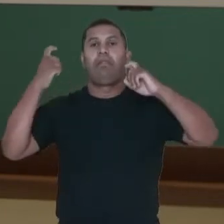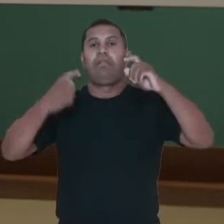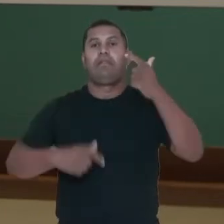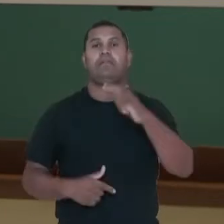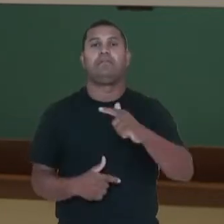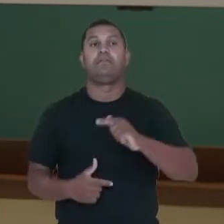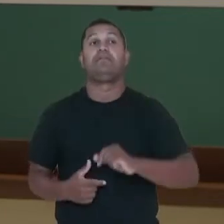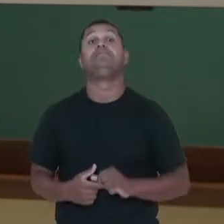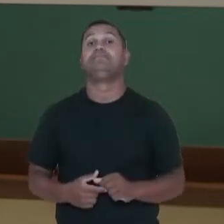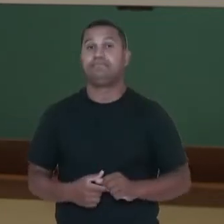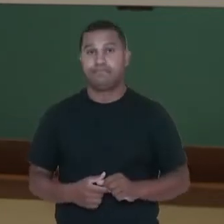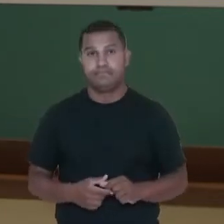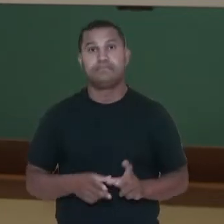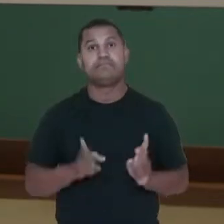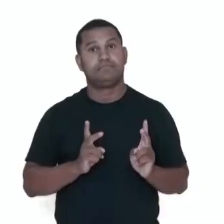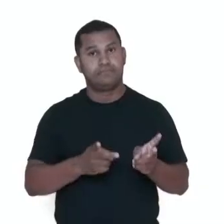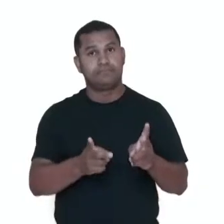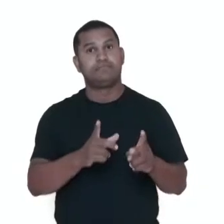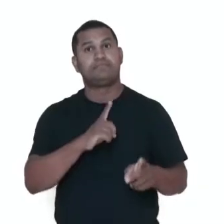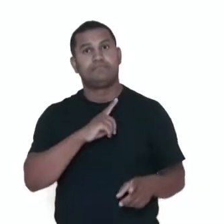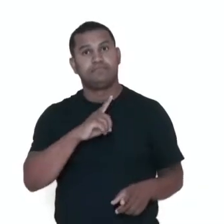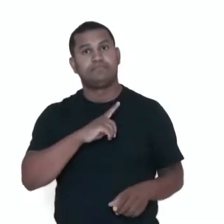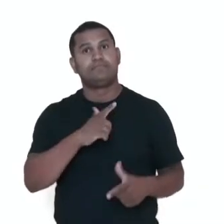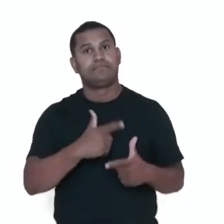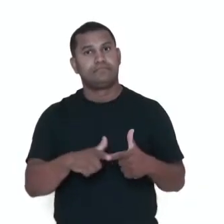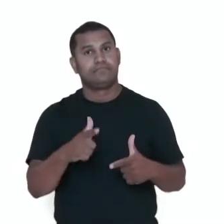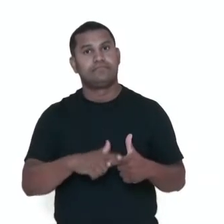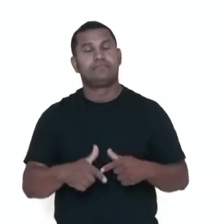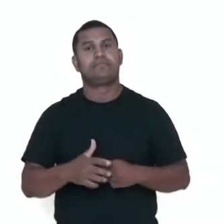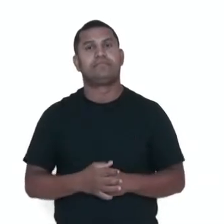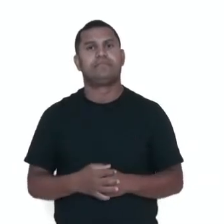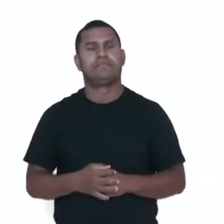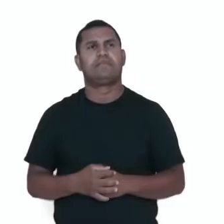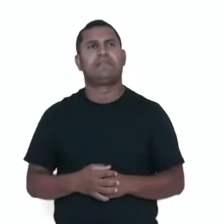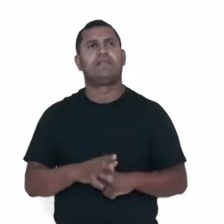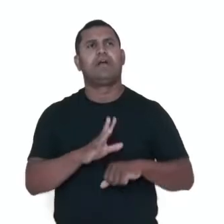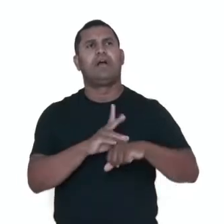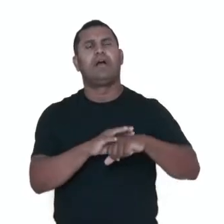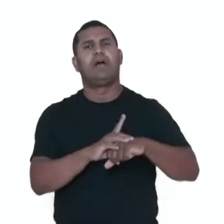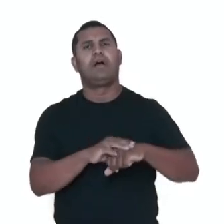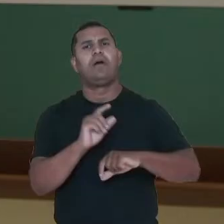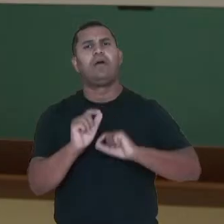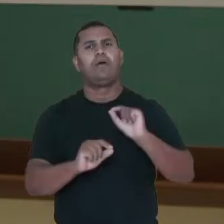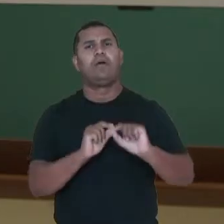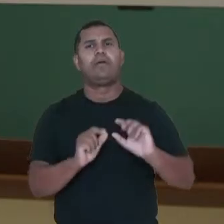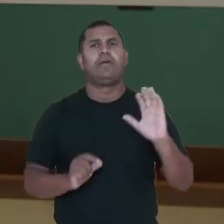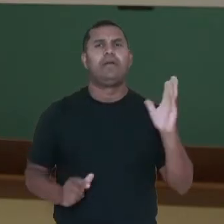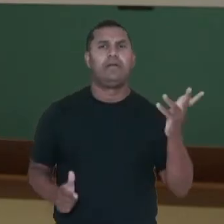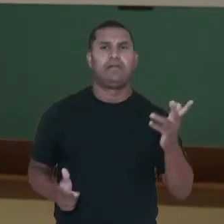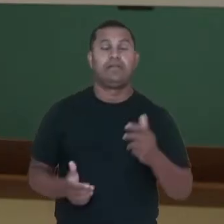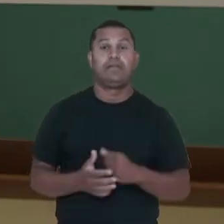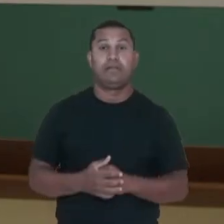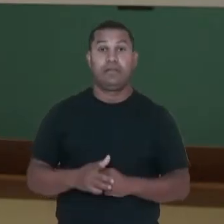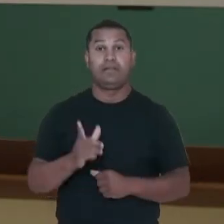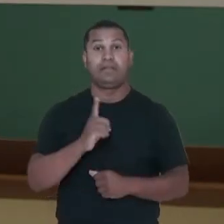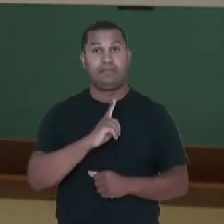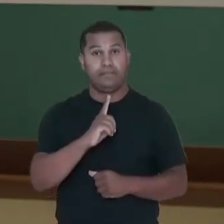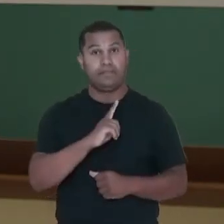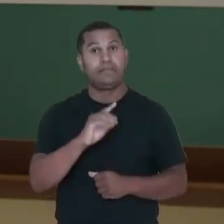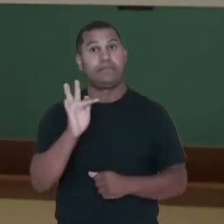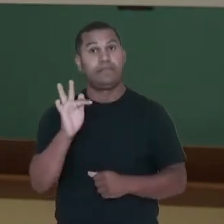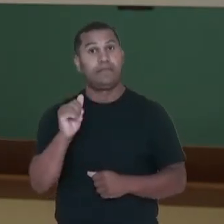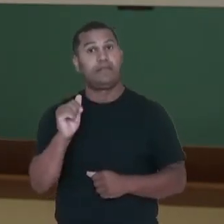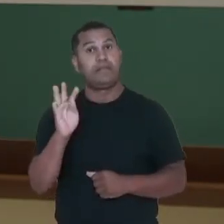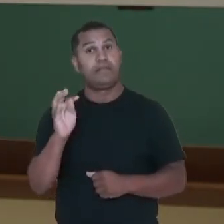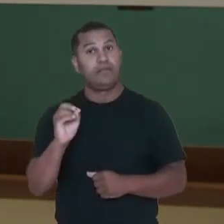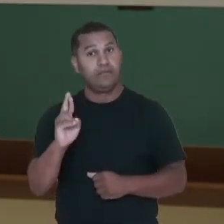reemergir. Quais fatores que contribuíram para a emergência de doenças infecciosas? Será que existe algum fator, alguma contribuição para que